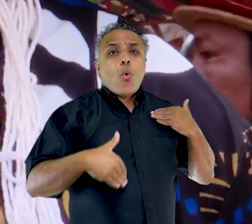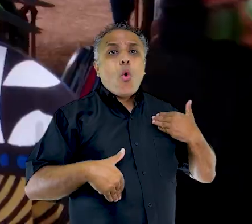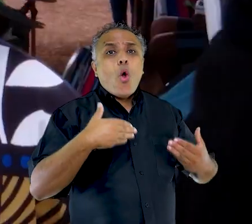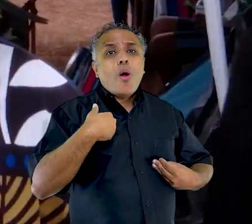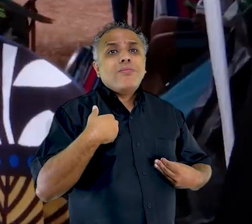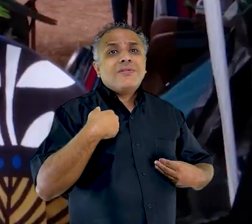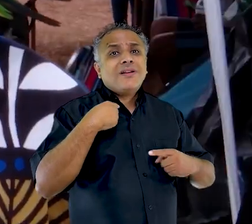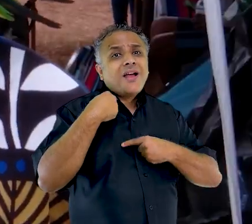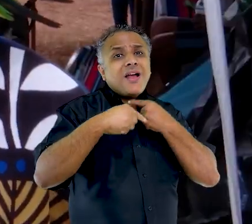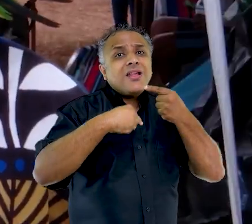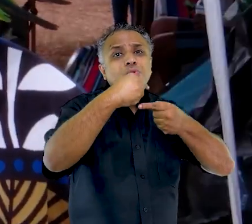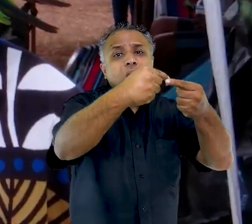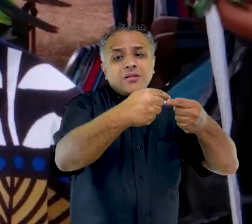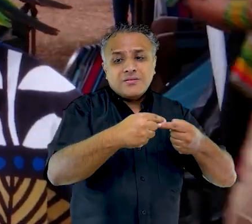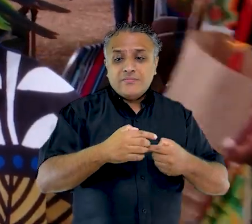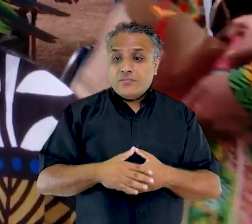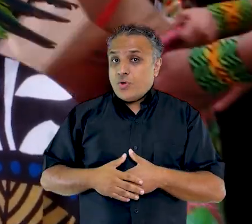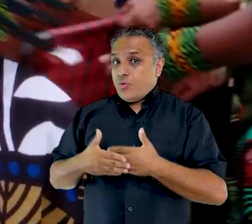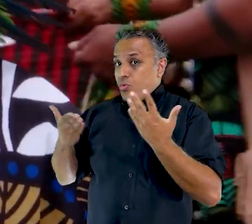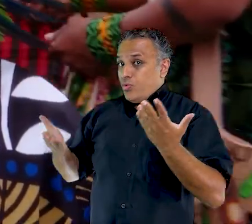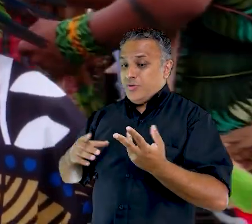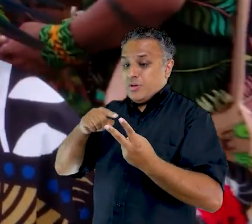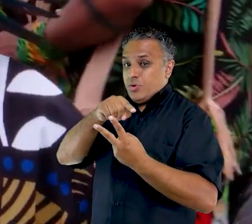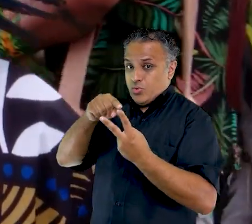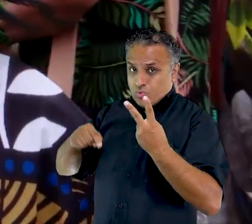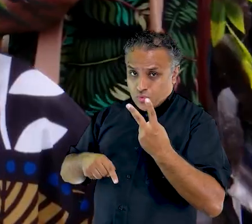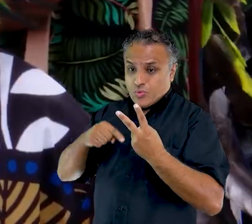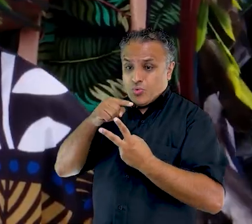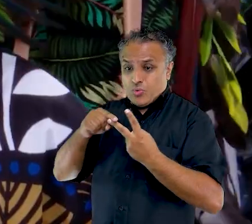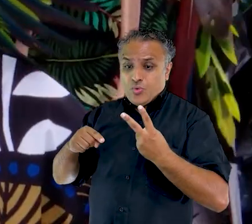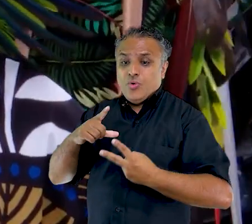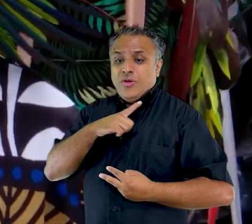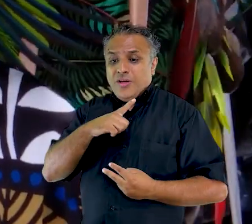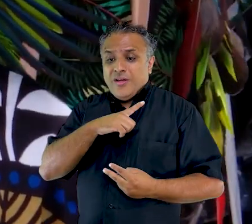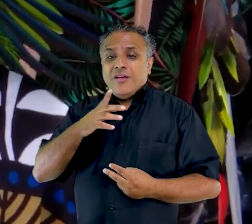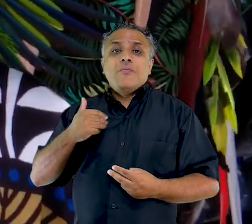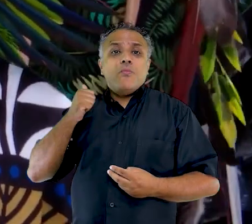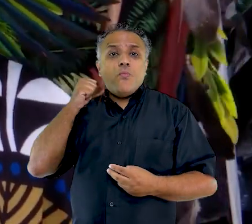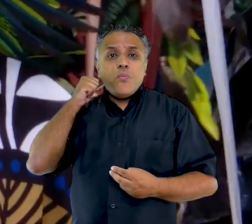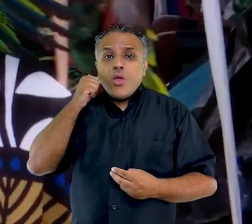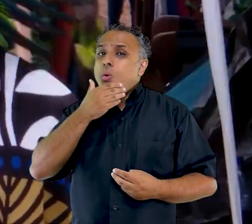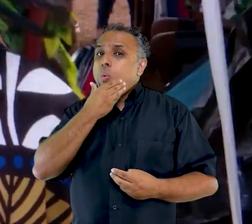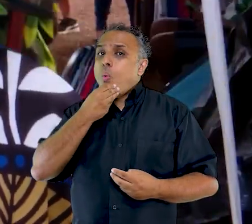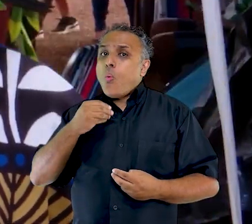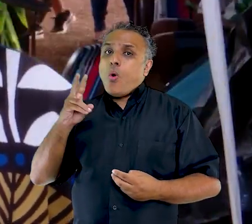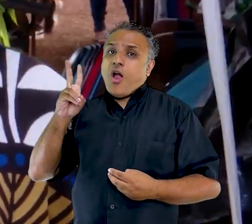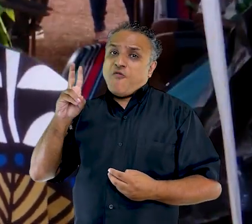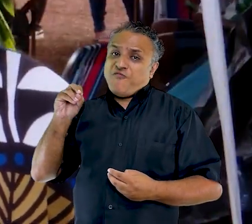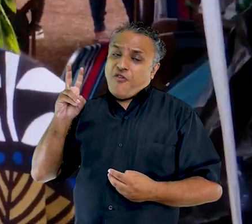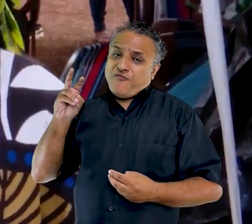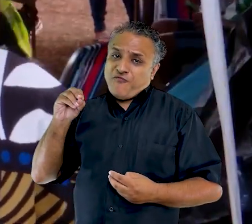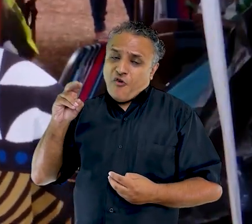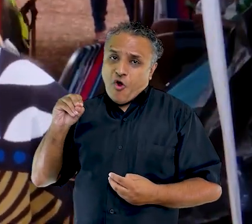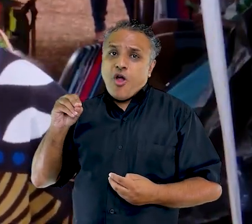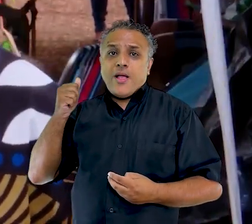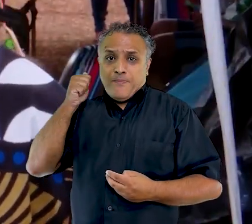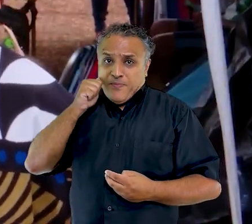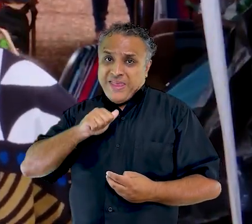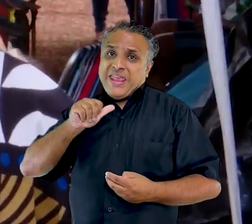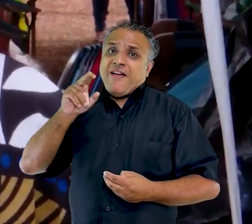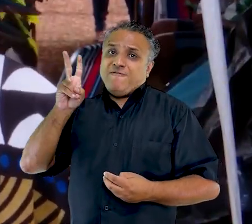tradição. Hoje nós temos esses 2 casos de 2 Xanenaba, que foi o meu avô e a minha